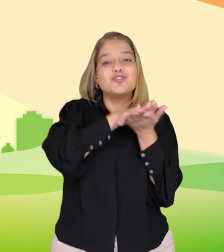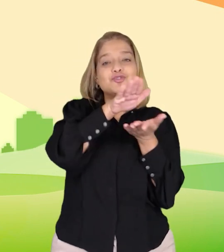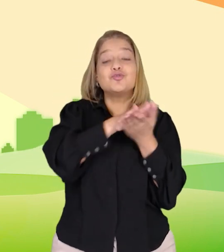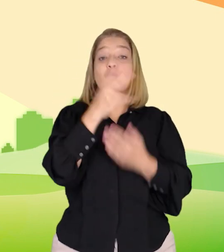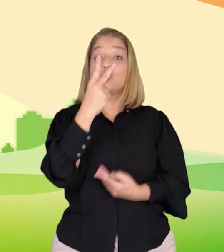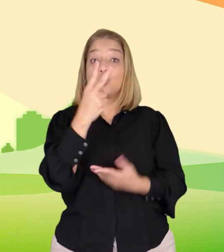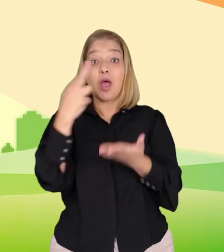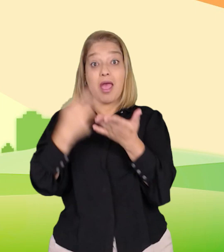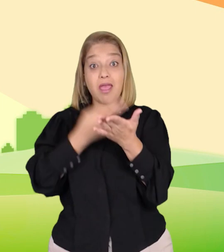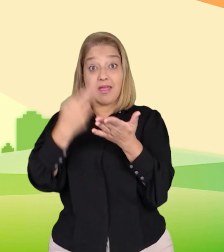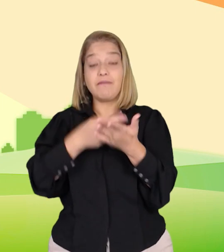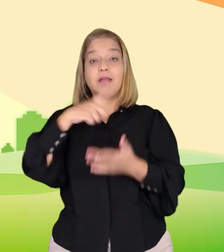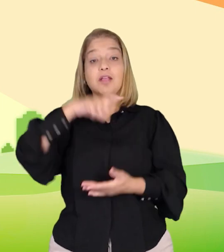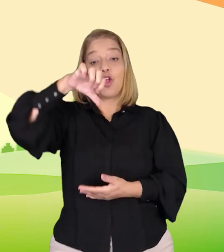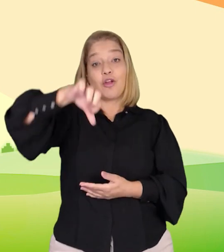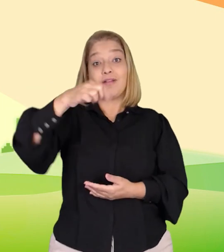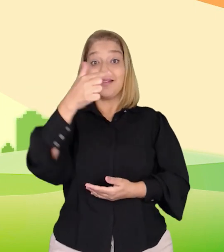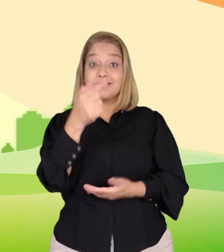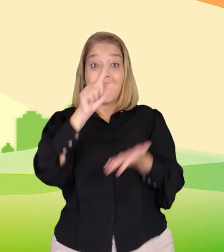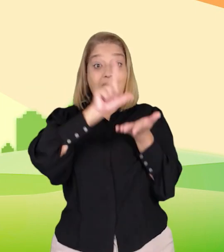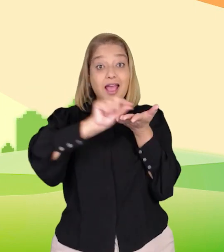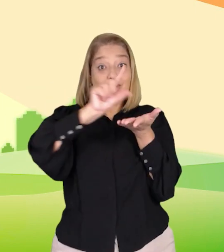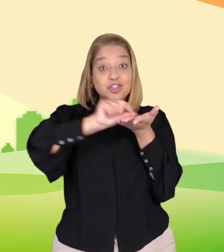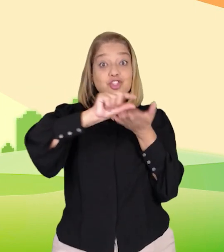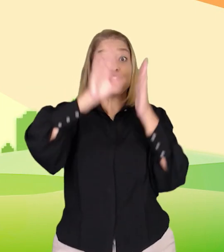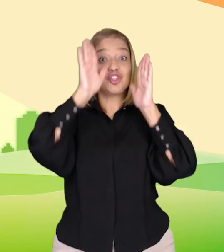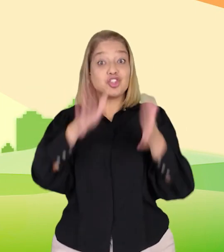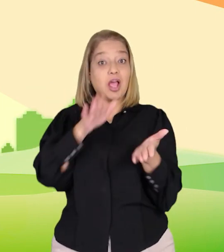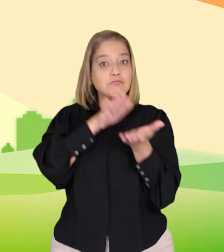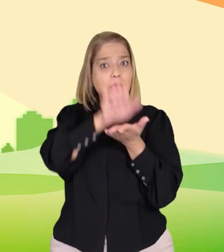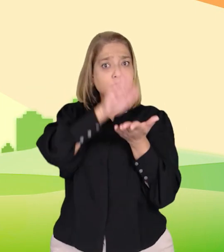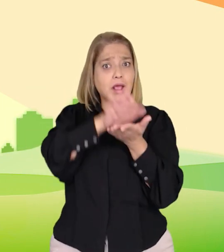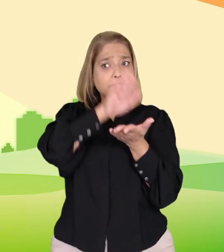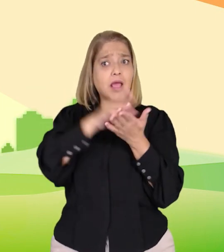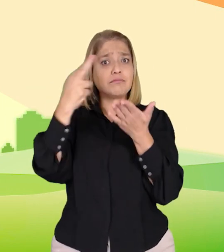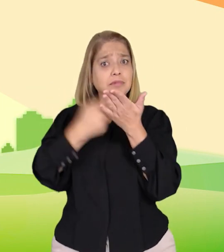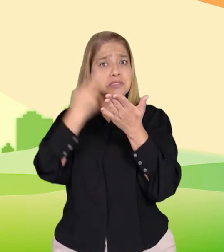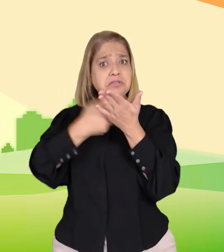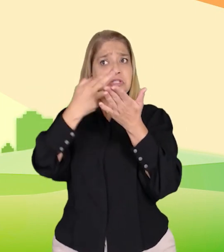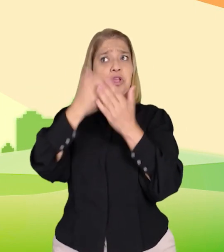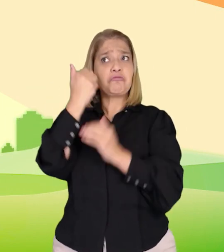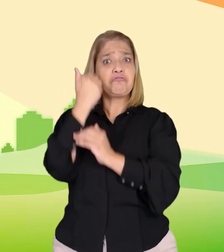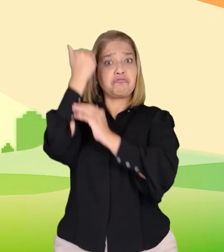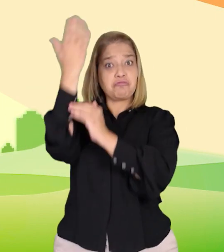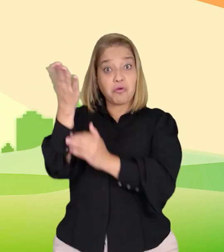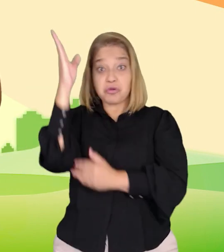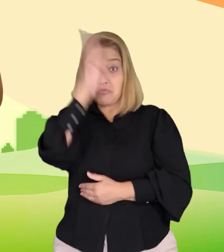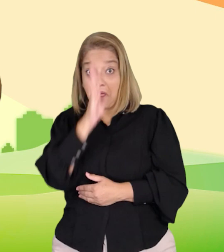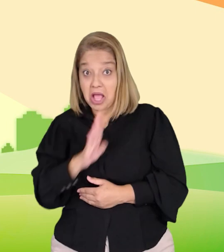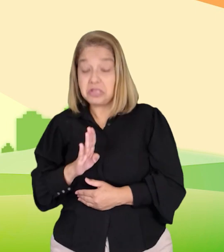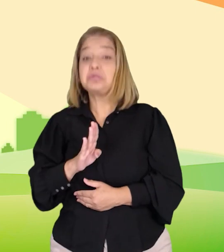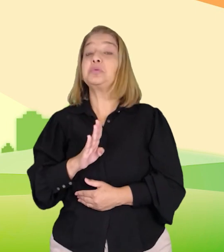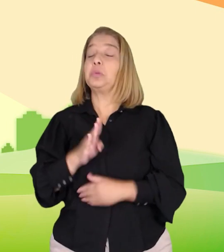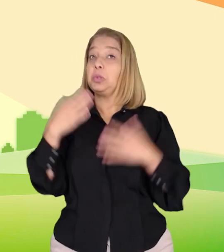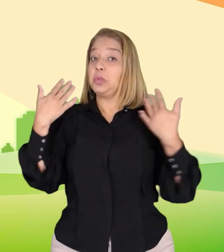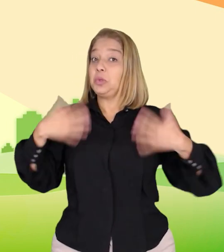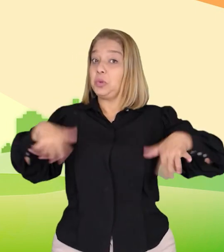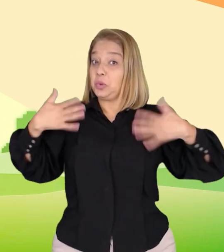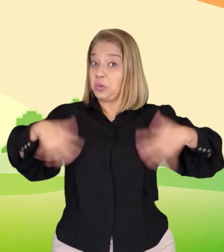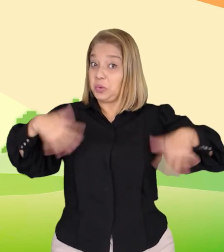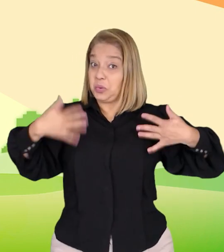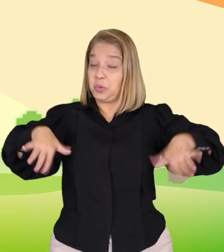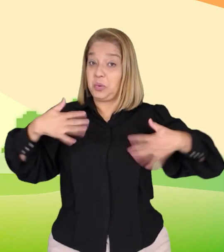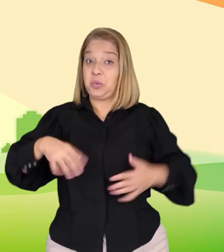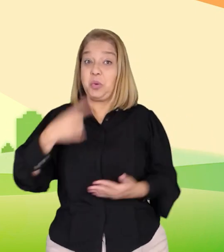ter 97 artigos publicados em revistas internacionais. Uau!